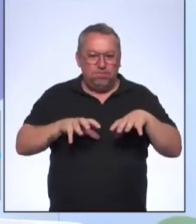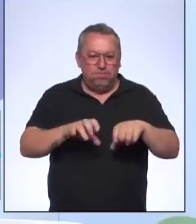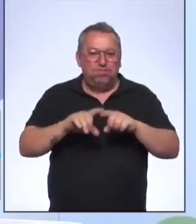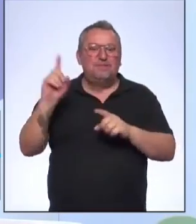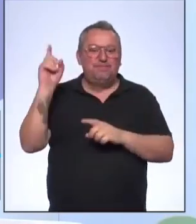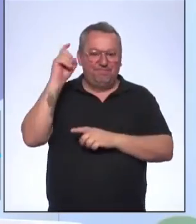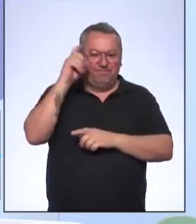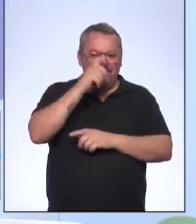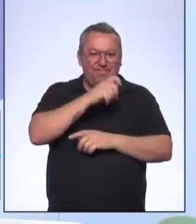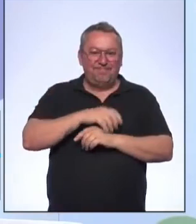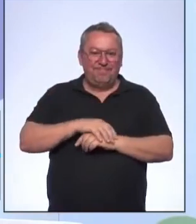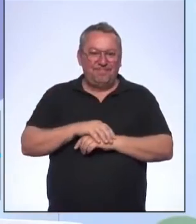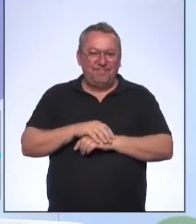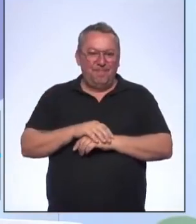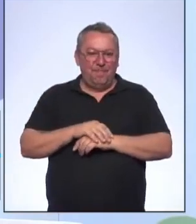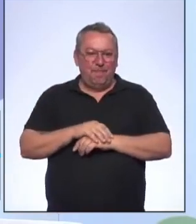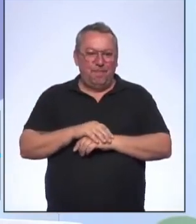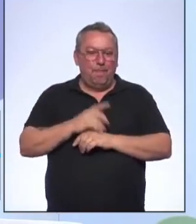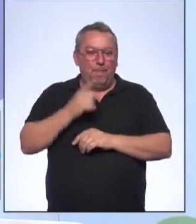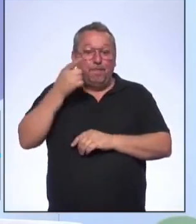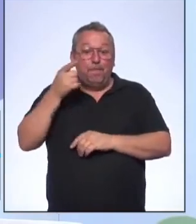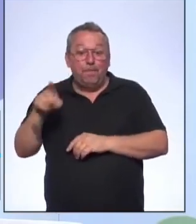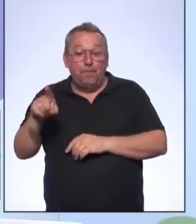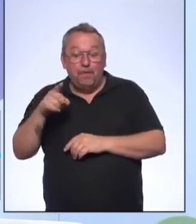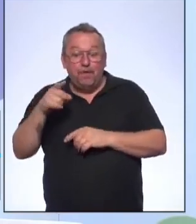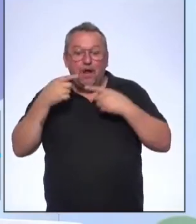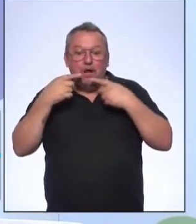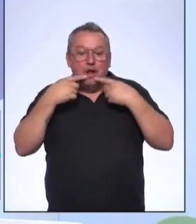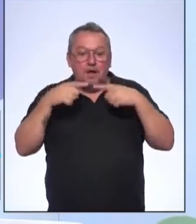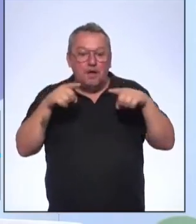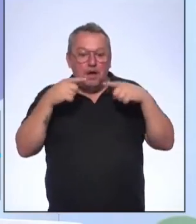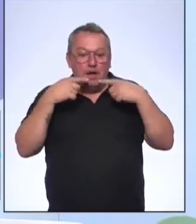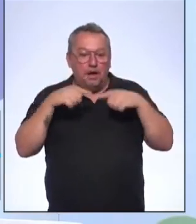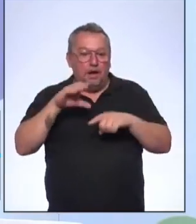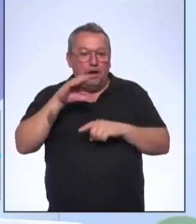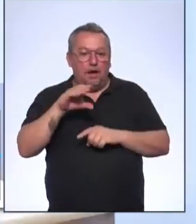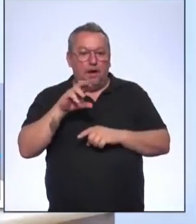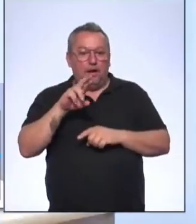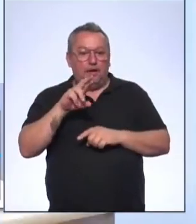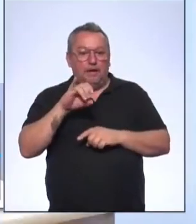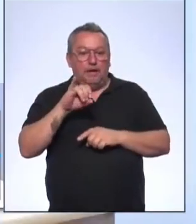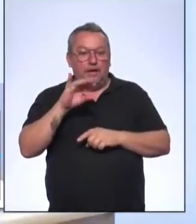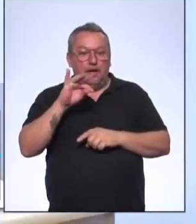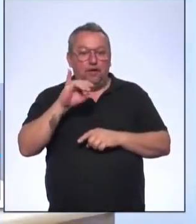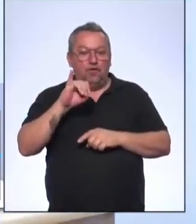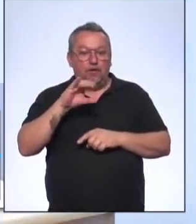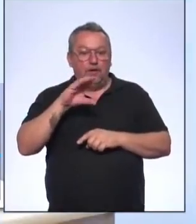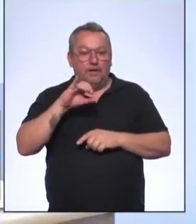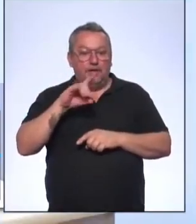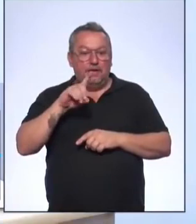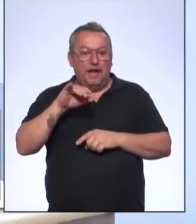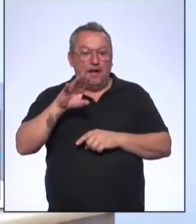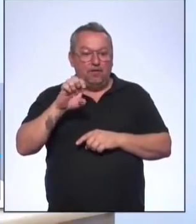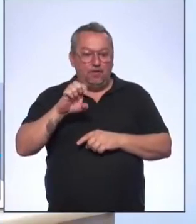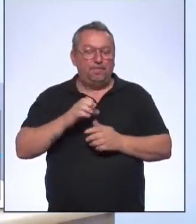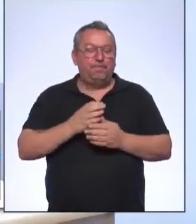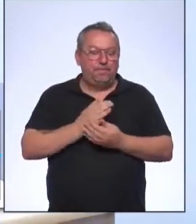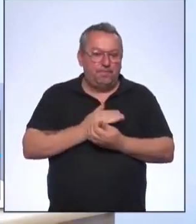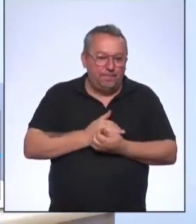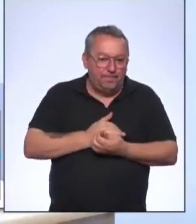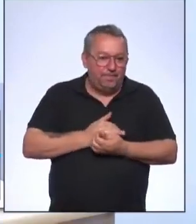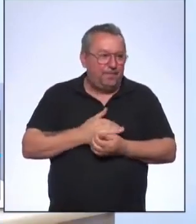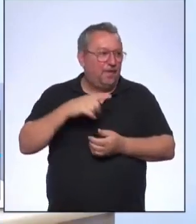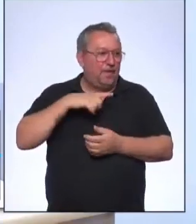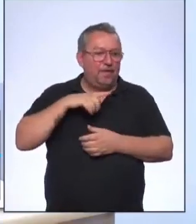bem. E aí, a última, criticidade. Olha, teve uma professora que participou aqui com a gente,